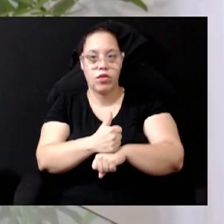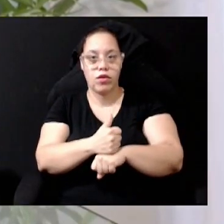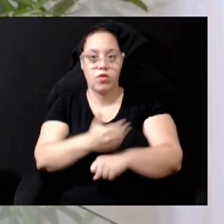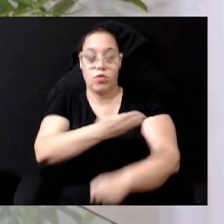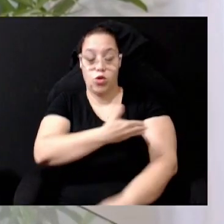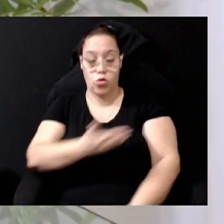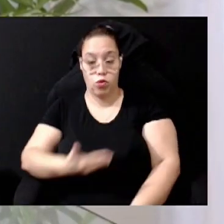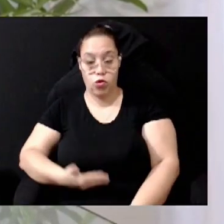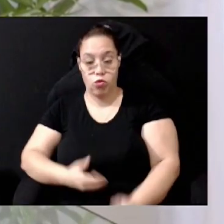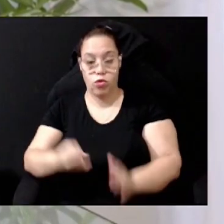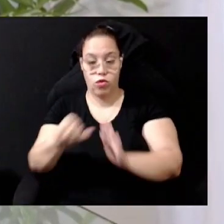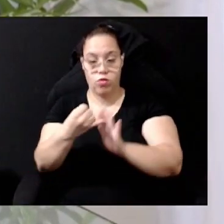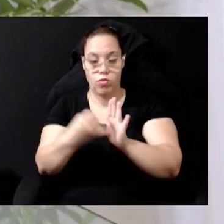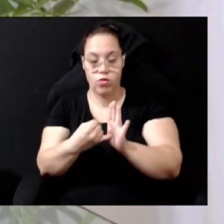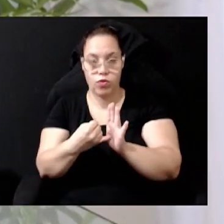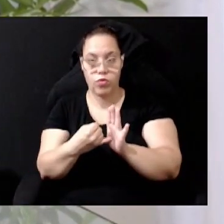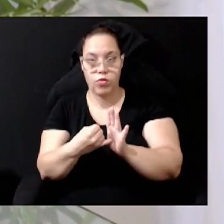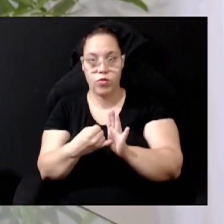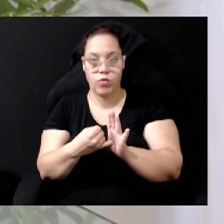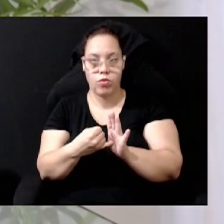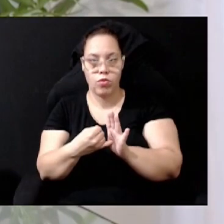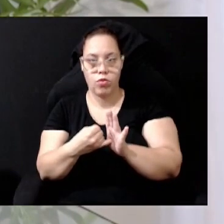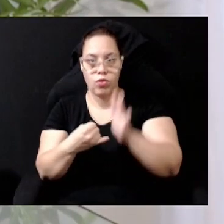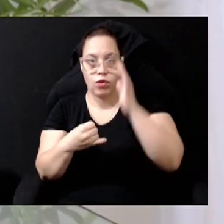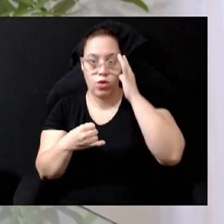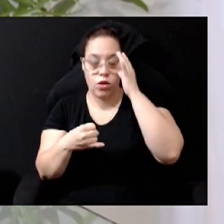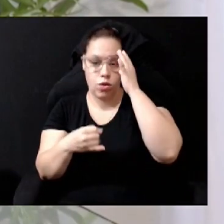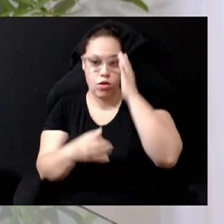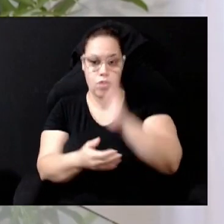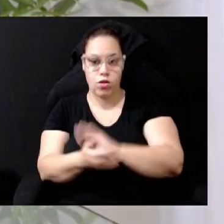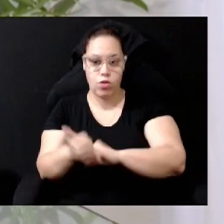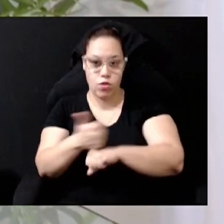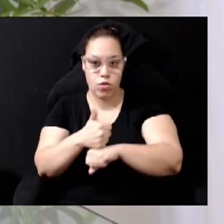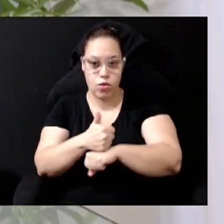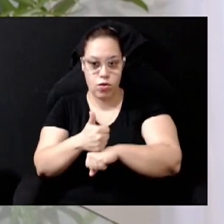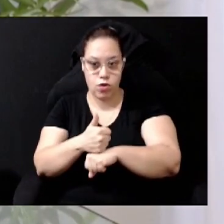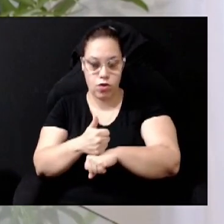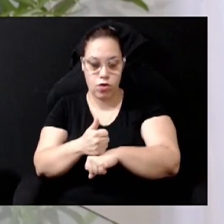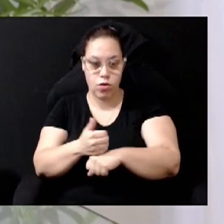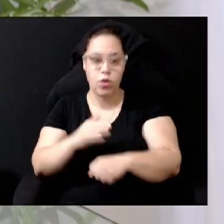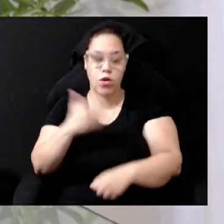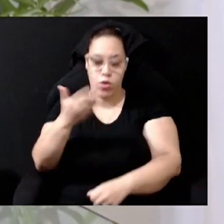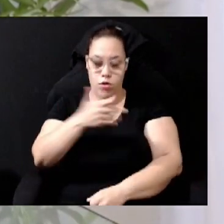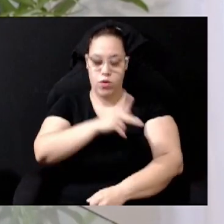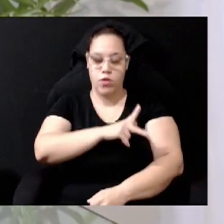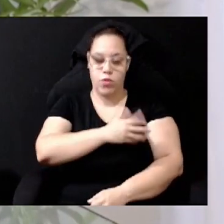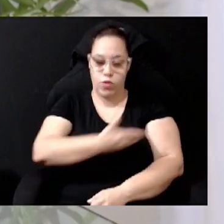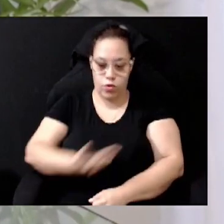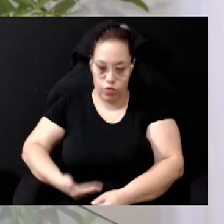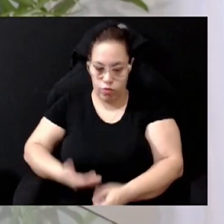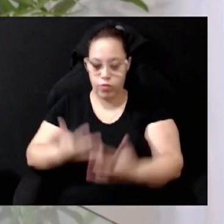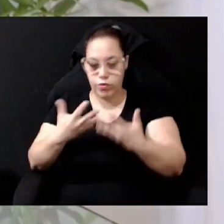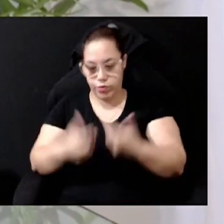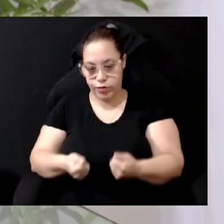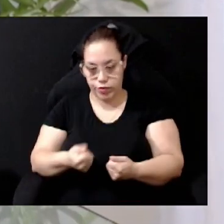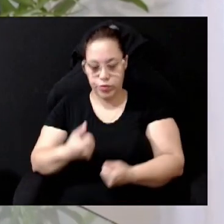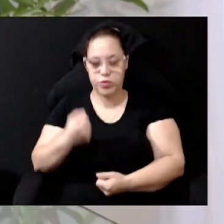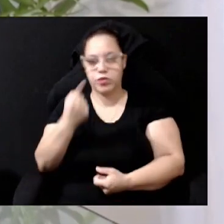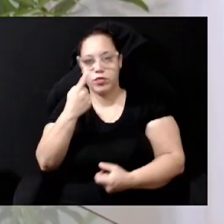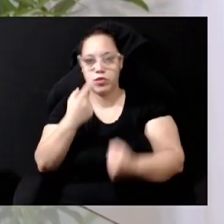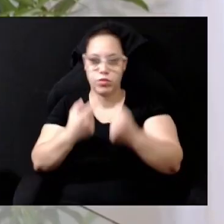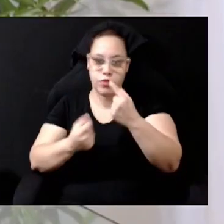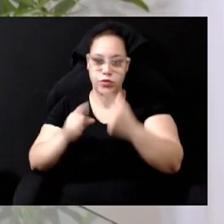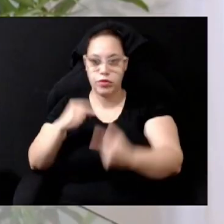então os profissionais que trabalham para o governo também têm direito a receber, e a gente tem algumas outras pessoas,